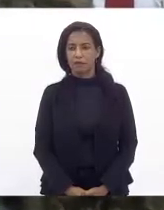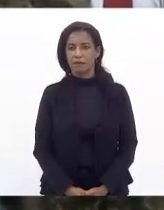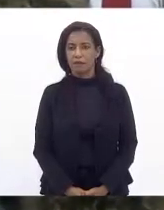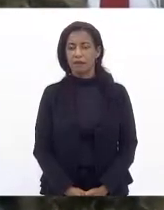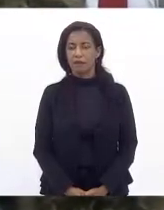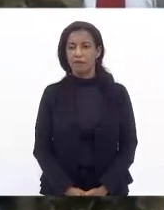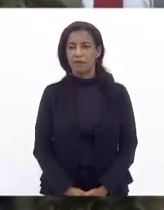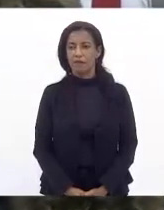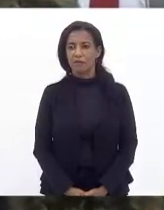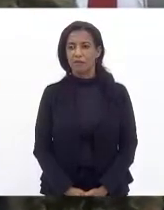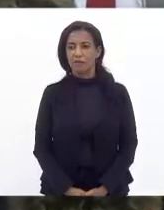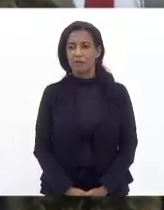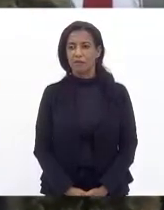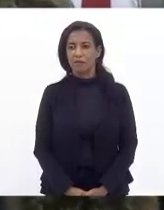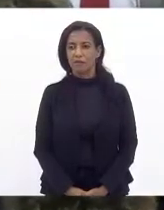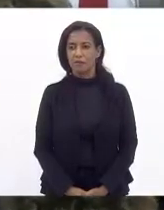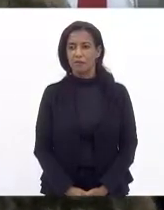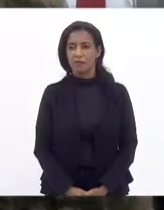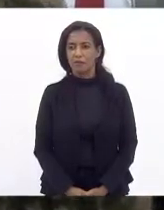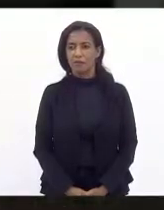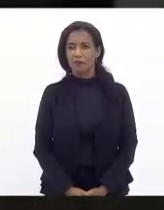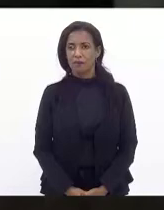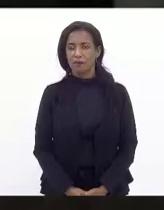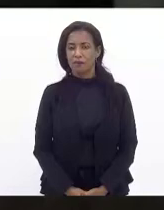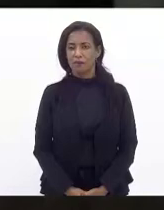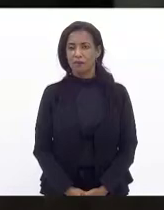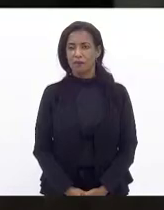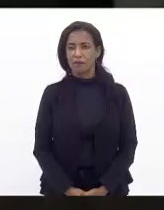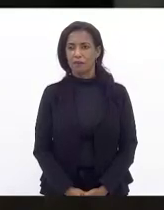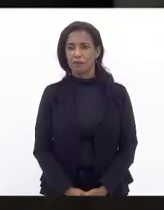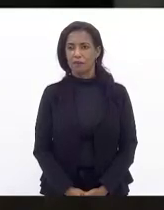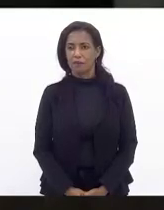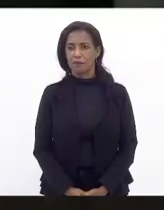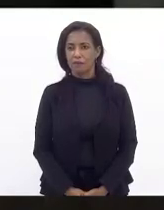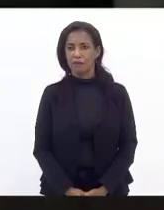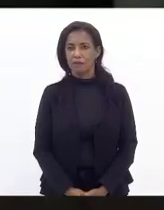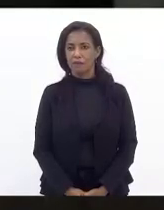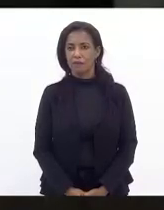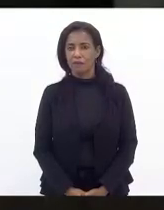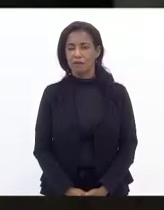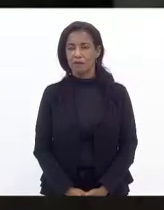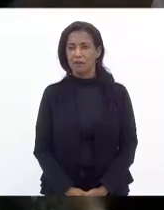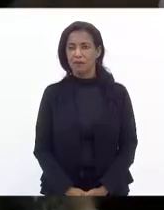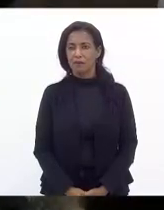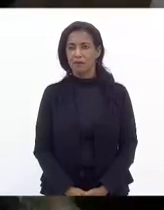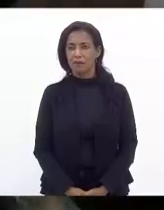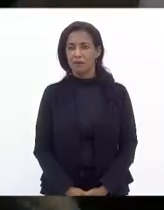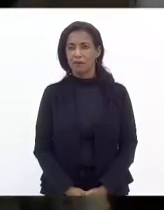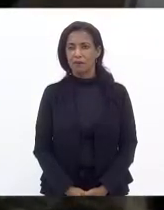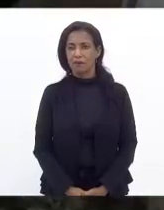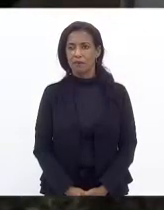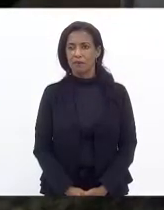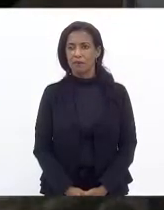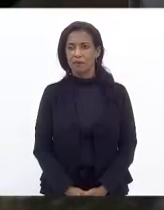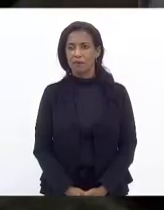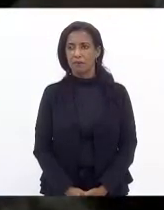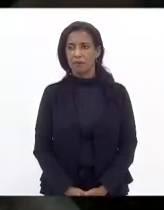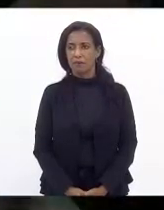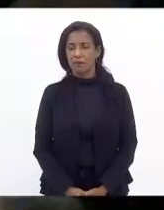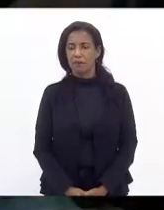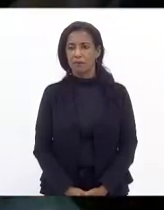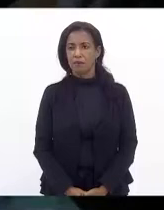Flávio Serafini, Luiz Paulo. Mônica, Francisco. Mônica, Chico, enfermeira Ceciliana. Rubens Montempo.